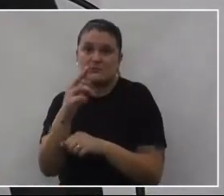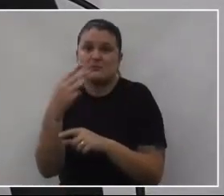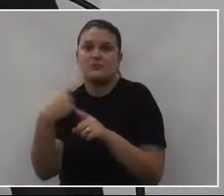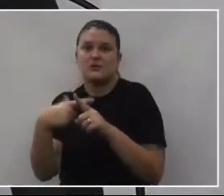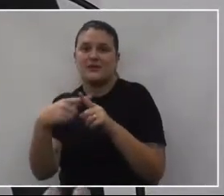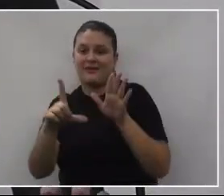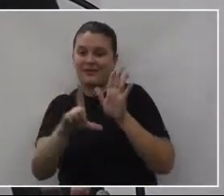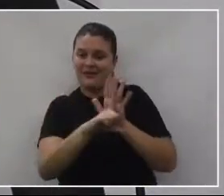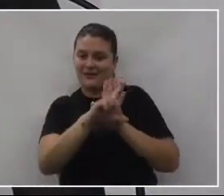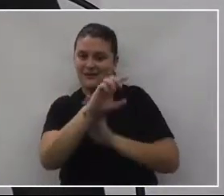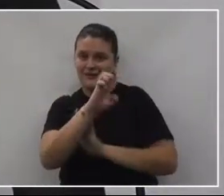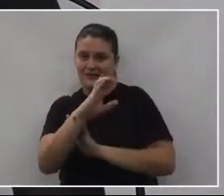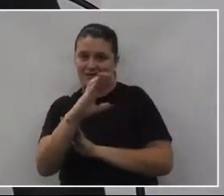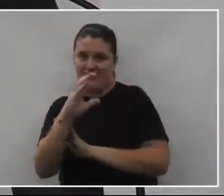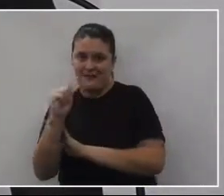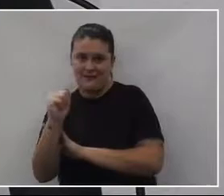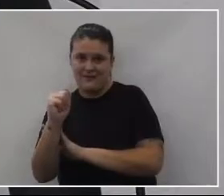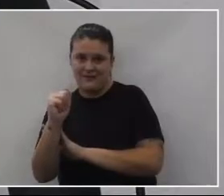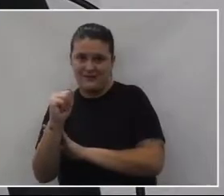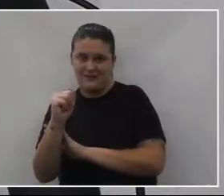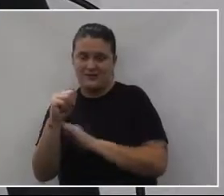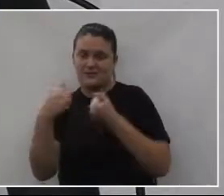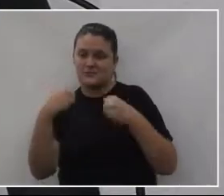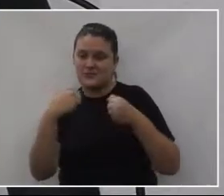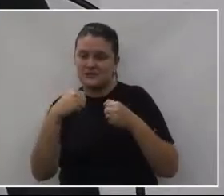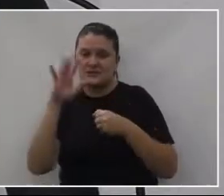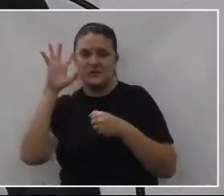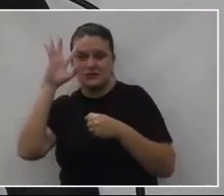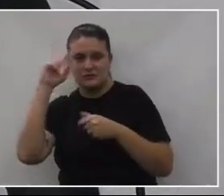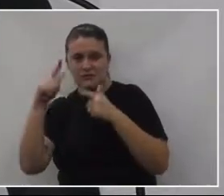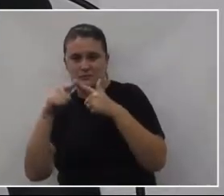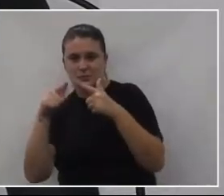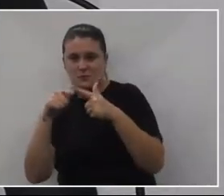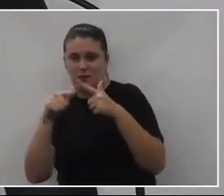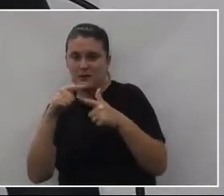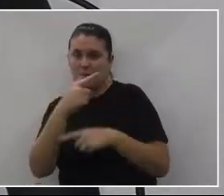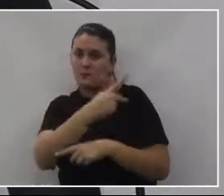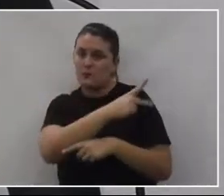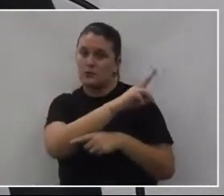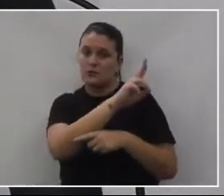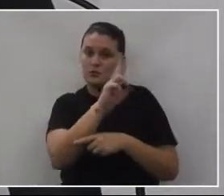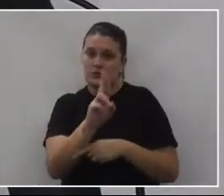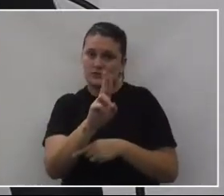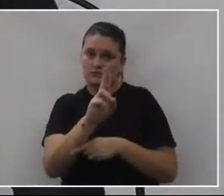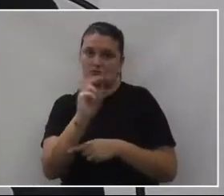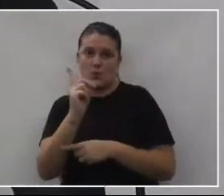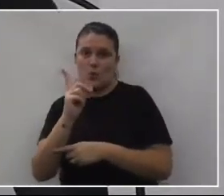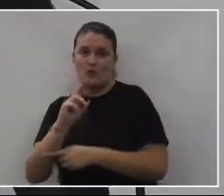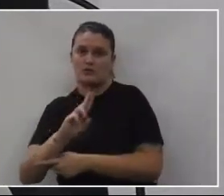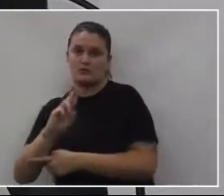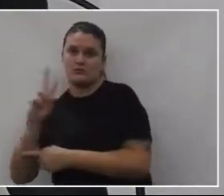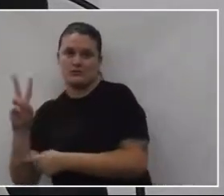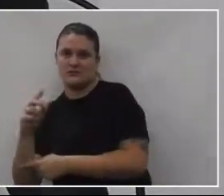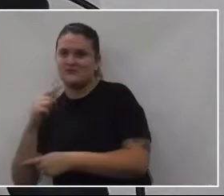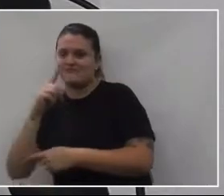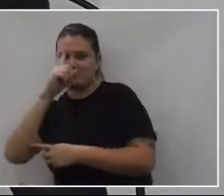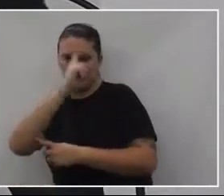que cuida dessas famílias não é mais o da União da Vitória, é o juiz da residência, o juiz de Porto União. Então, eu não posso determinar medidas